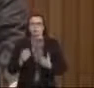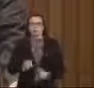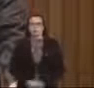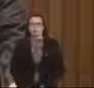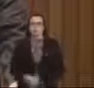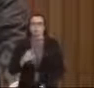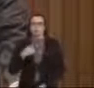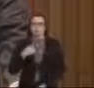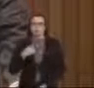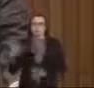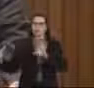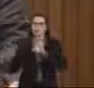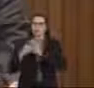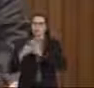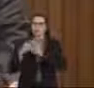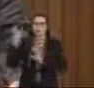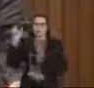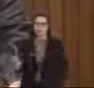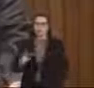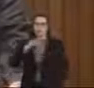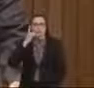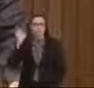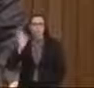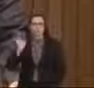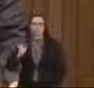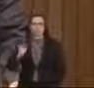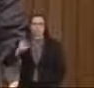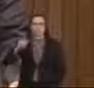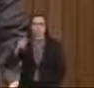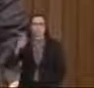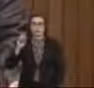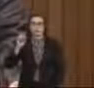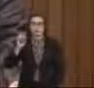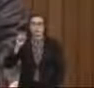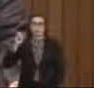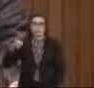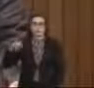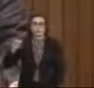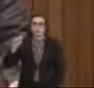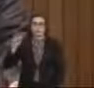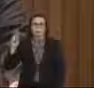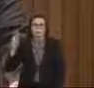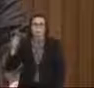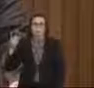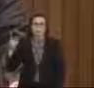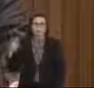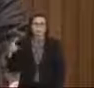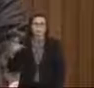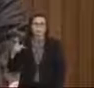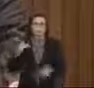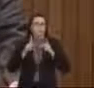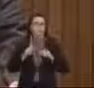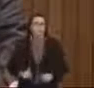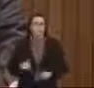nosso pré-candidato a governador Josimar do Maranhãozinho, pela sua postura, pela sua honradez, pelo seu compromisso, pela sua palavra empenhada e